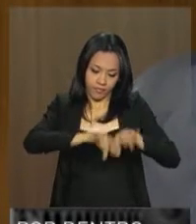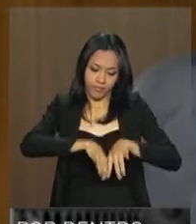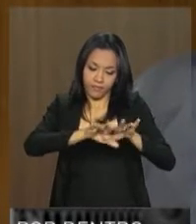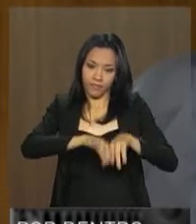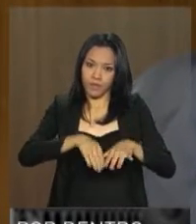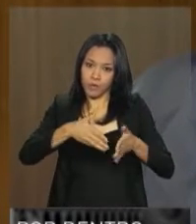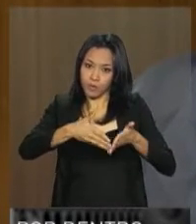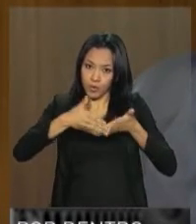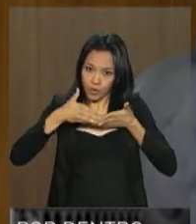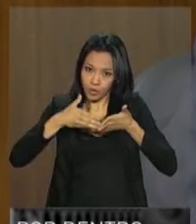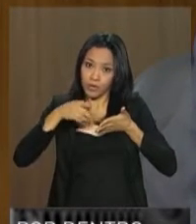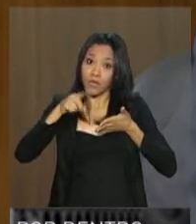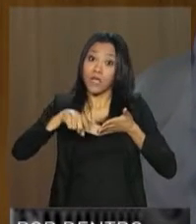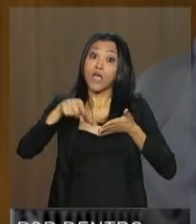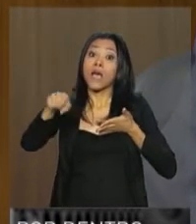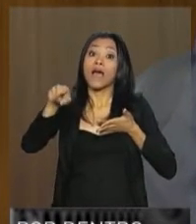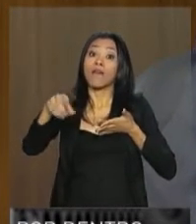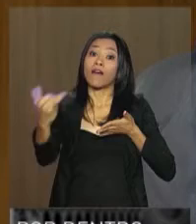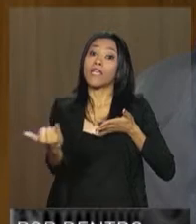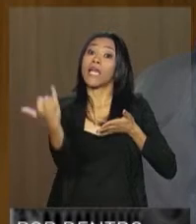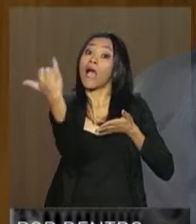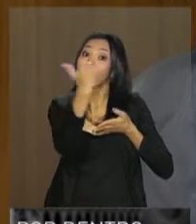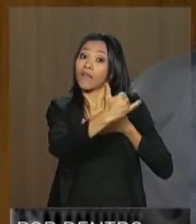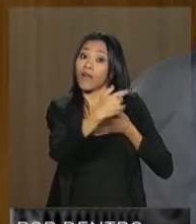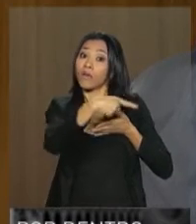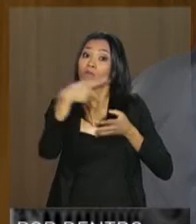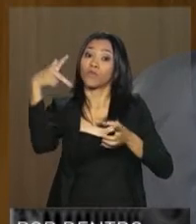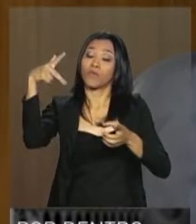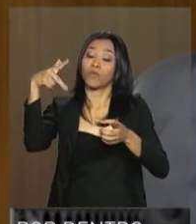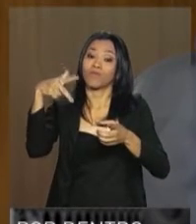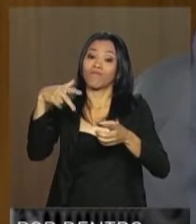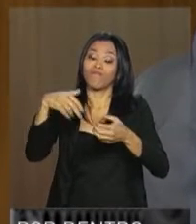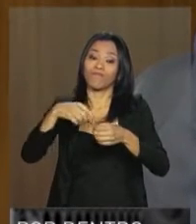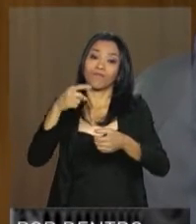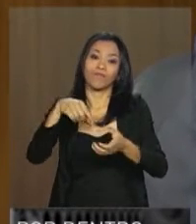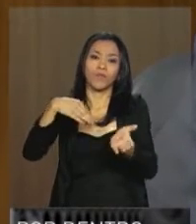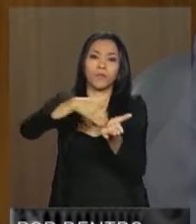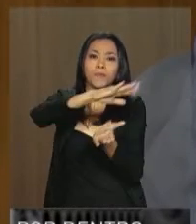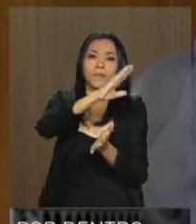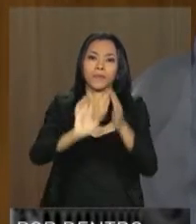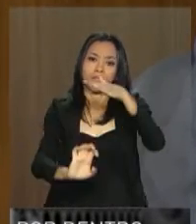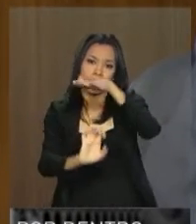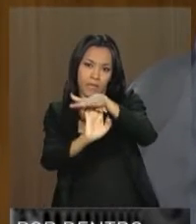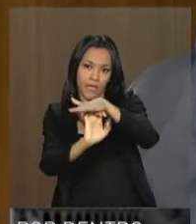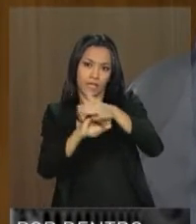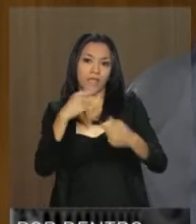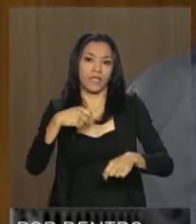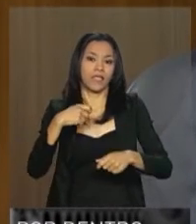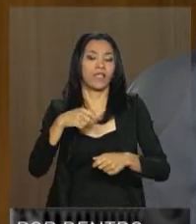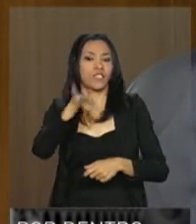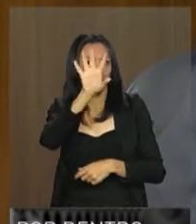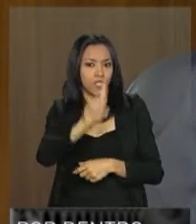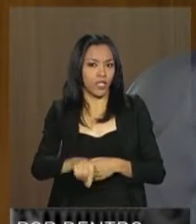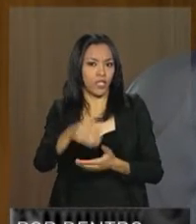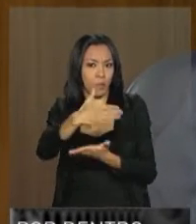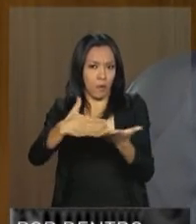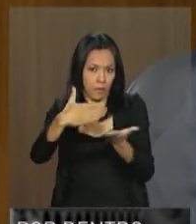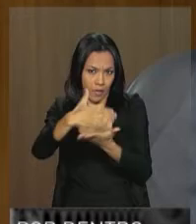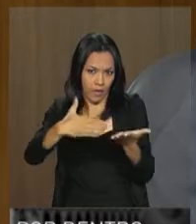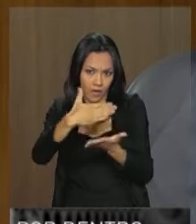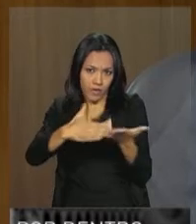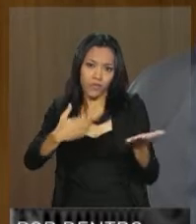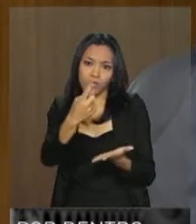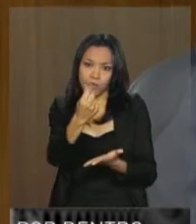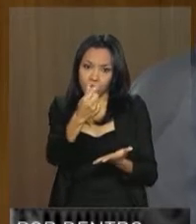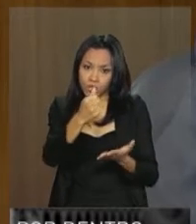no momento que ele é desligado da sua própria empresa que ele tem direito à x parcelas do seguro desemprego mas isso é